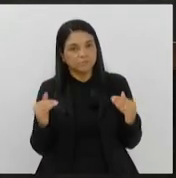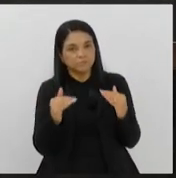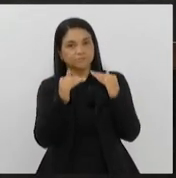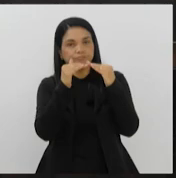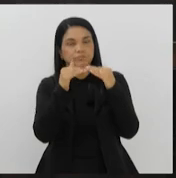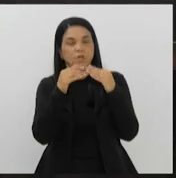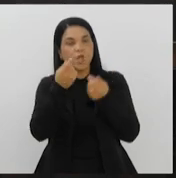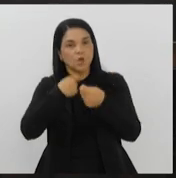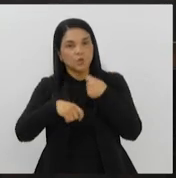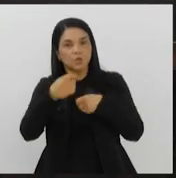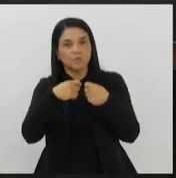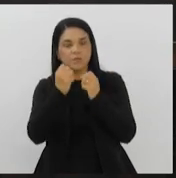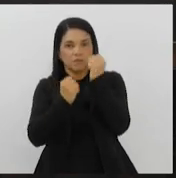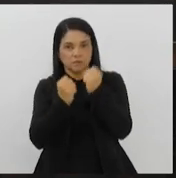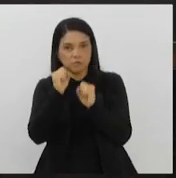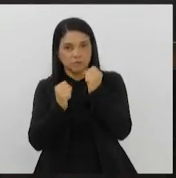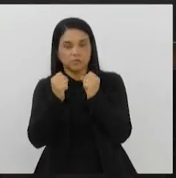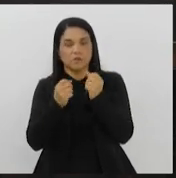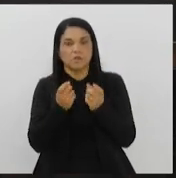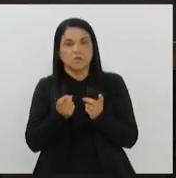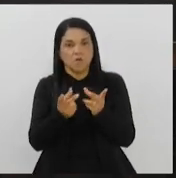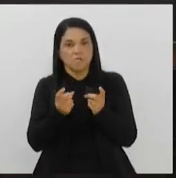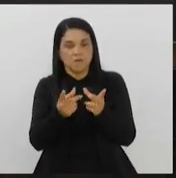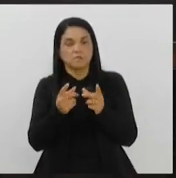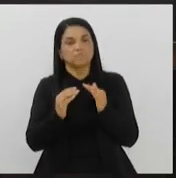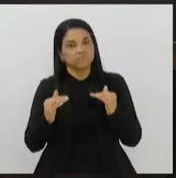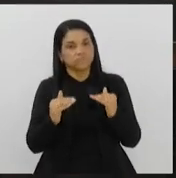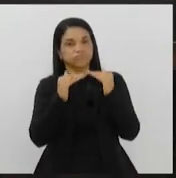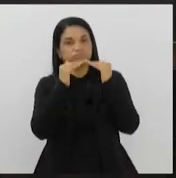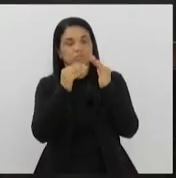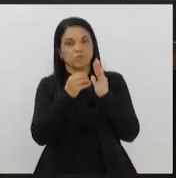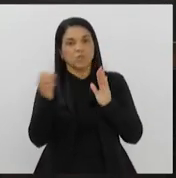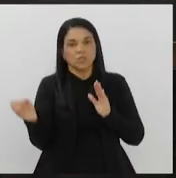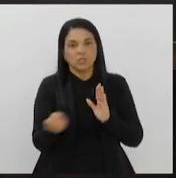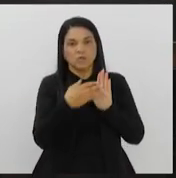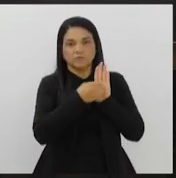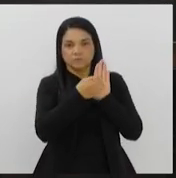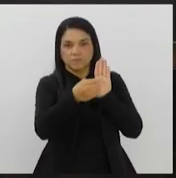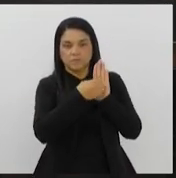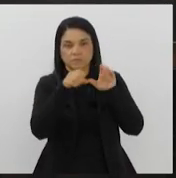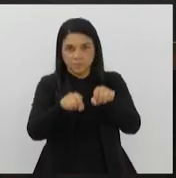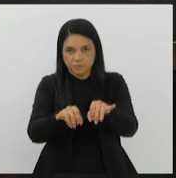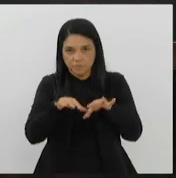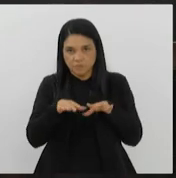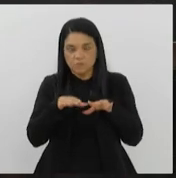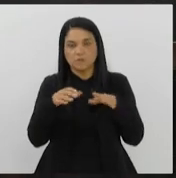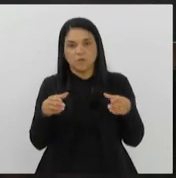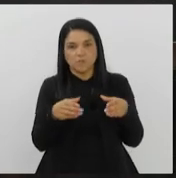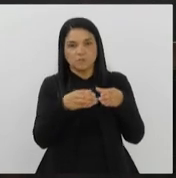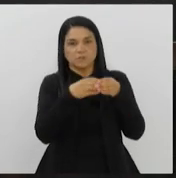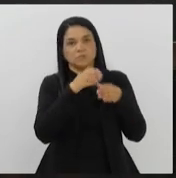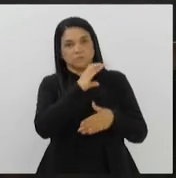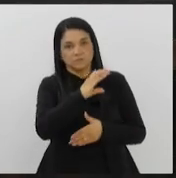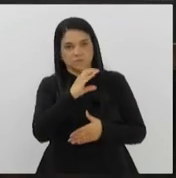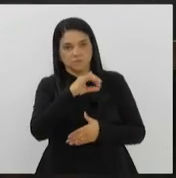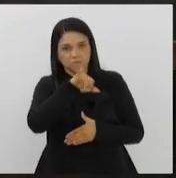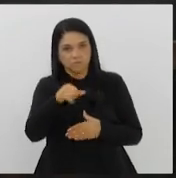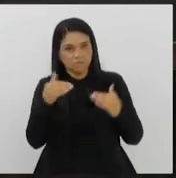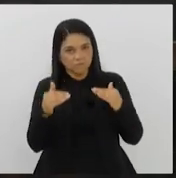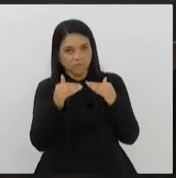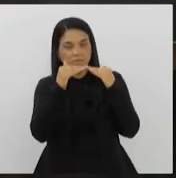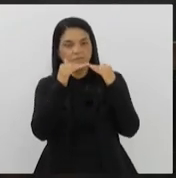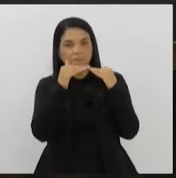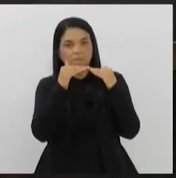favorável, de Economia, Indústria e Comércio favorável. Novos pareceres às emendas de plenário das comissões Constituição e Justiça